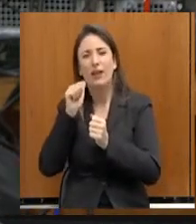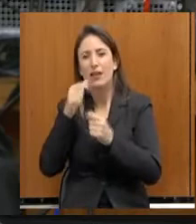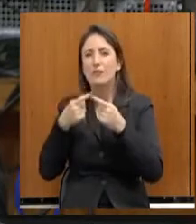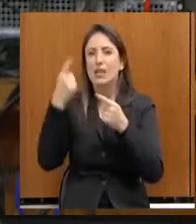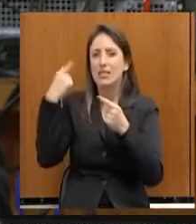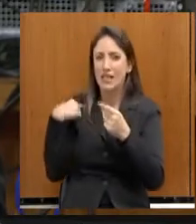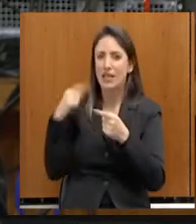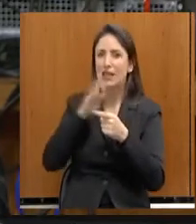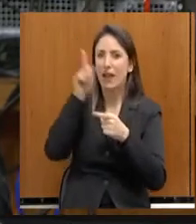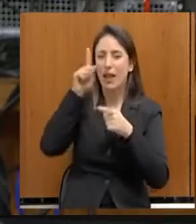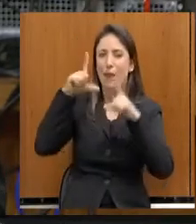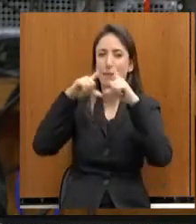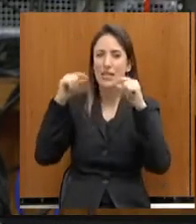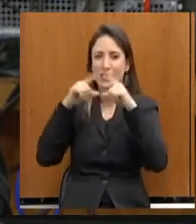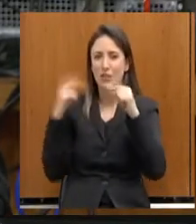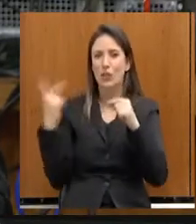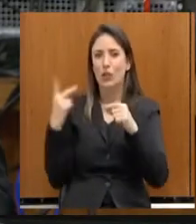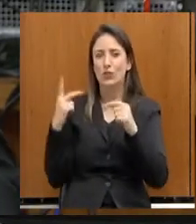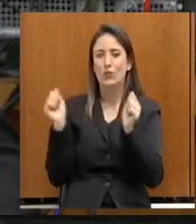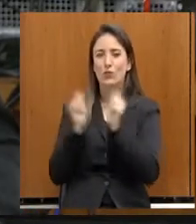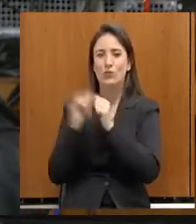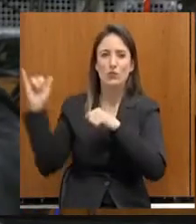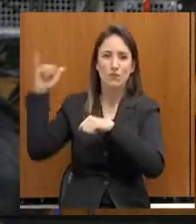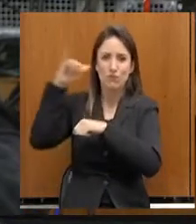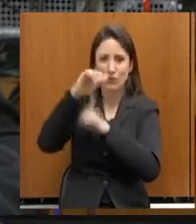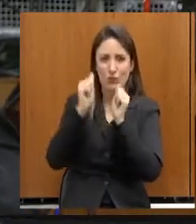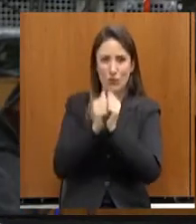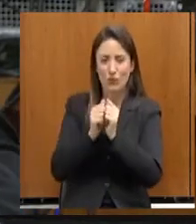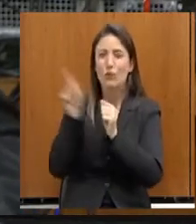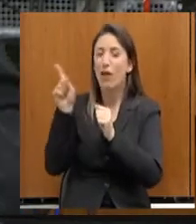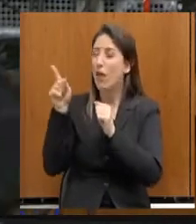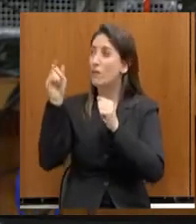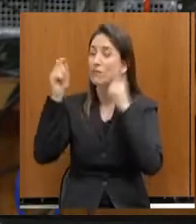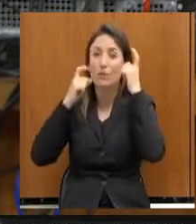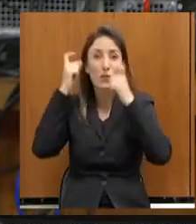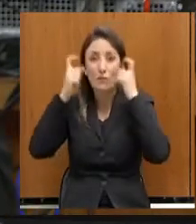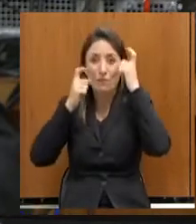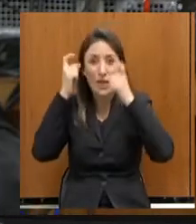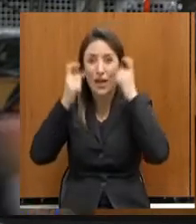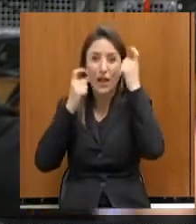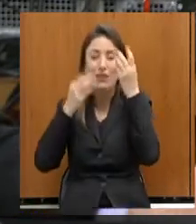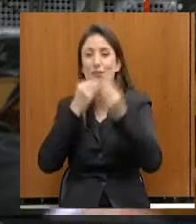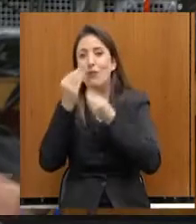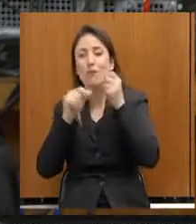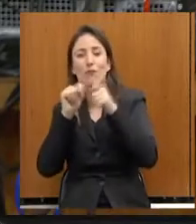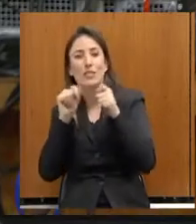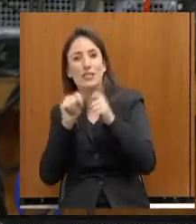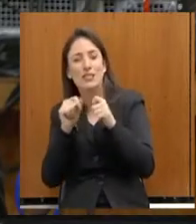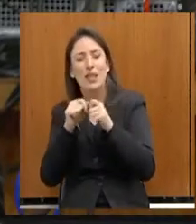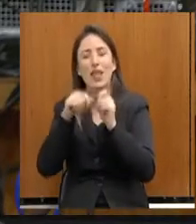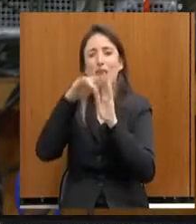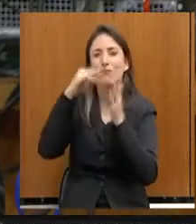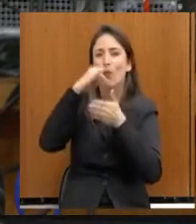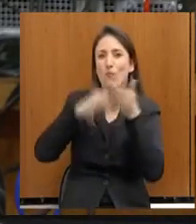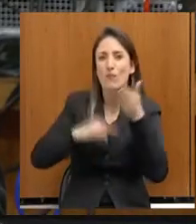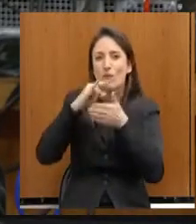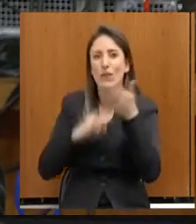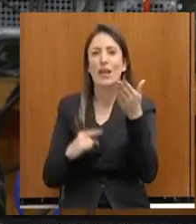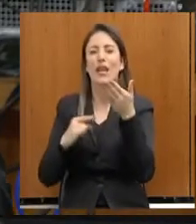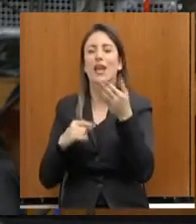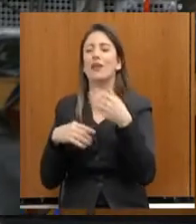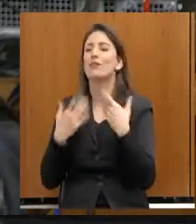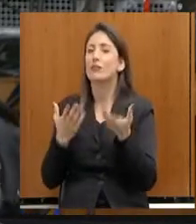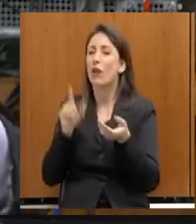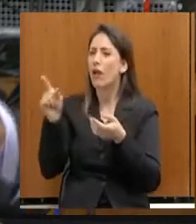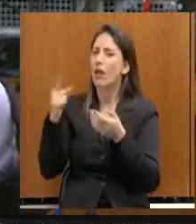voo ela levando a preocupação nerd um memorando tudo isso em conversa com a Secretaria de Meio Ambiente